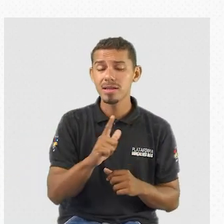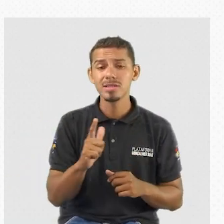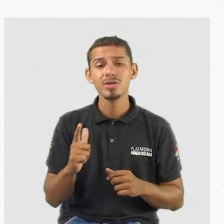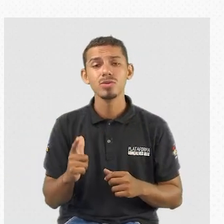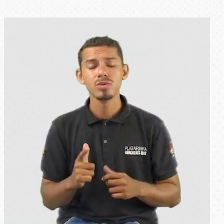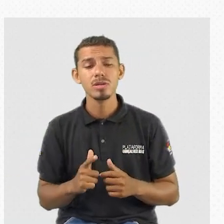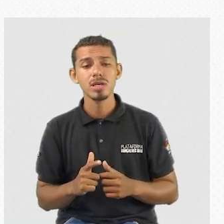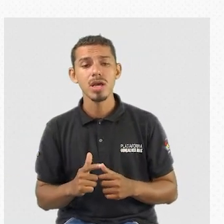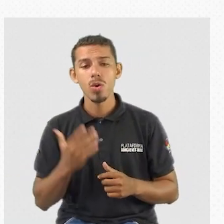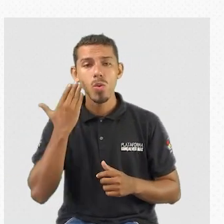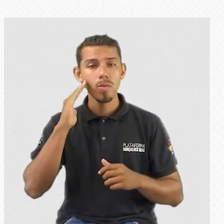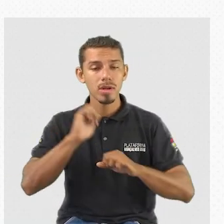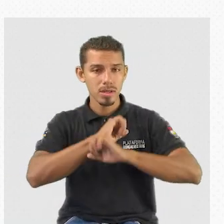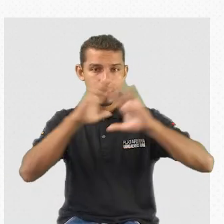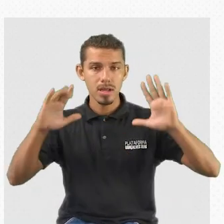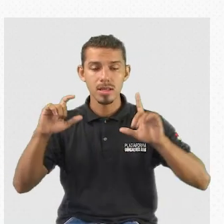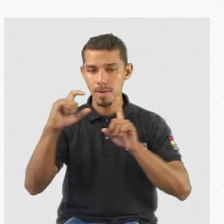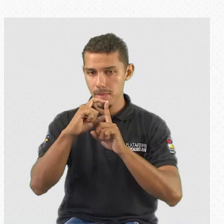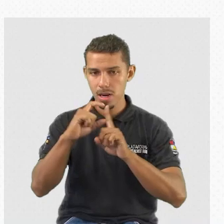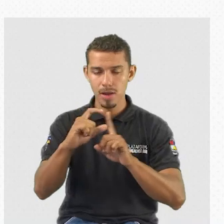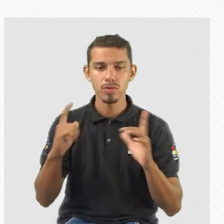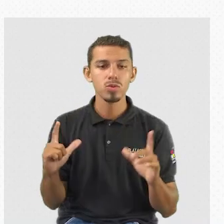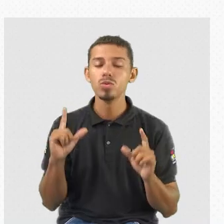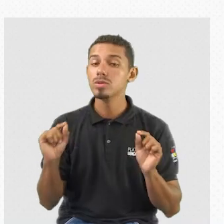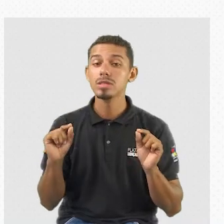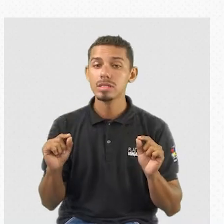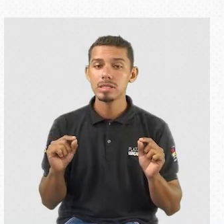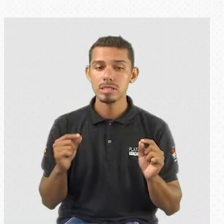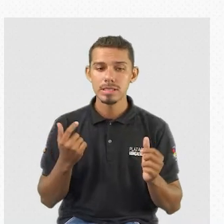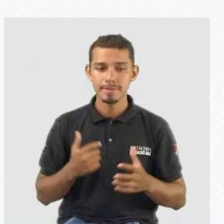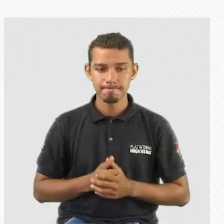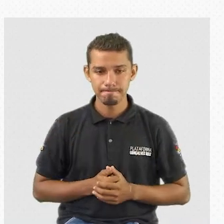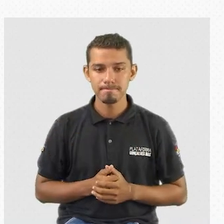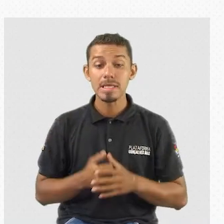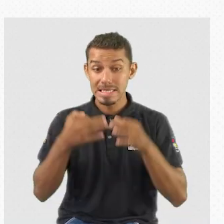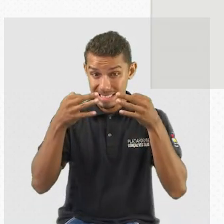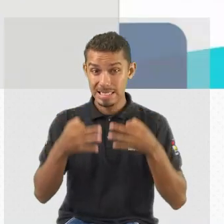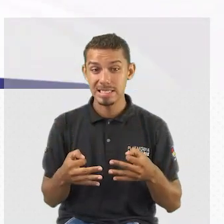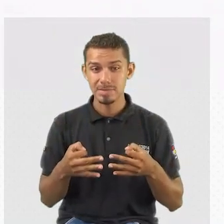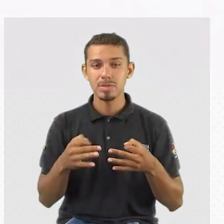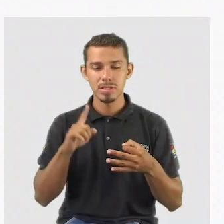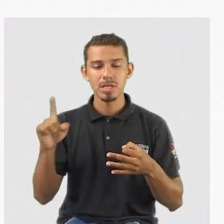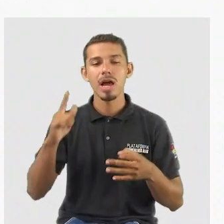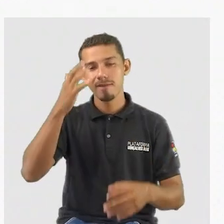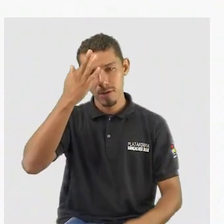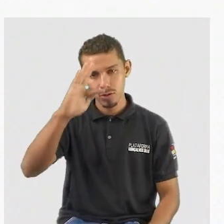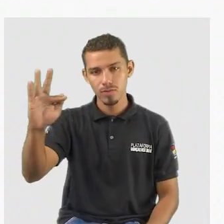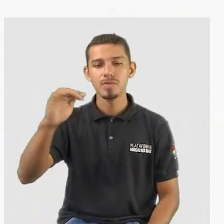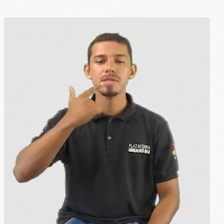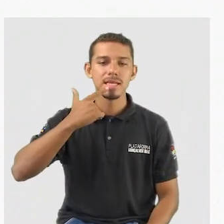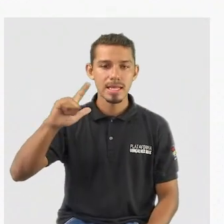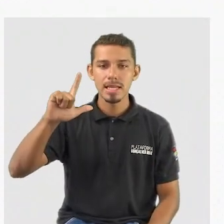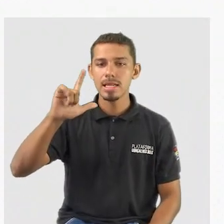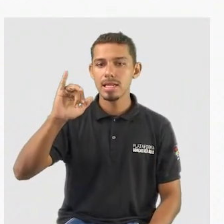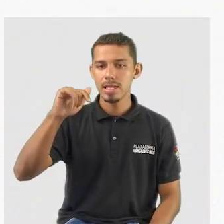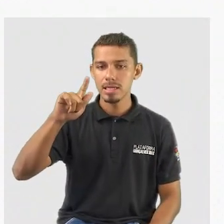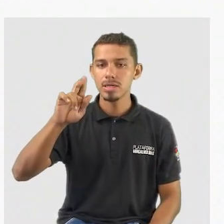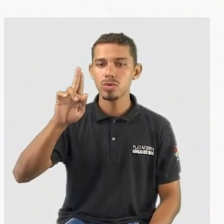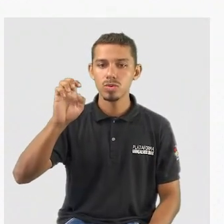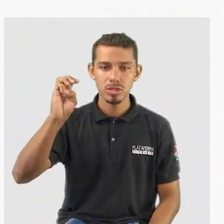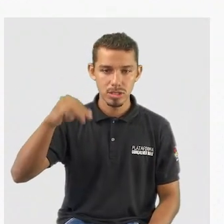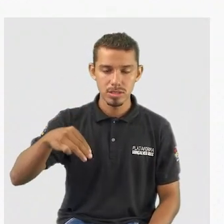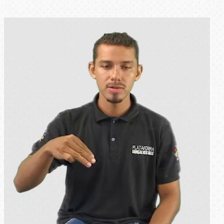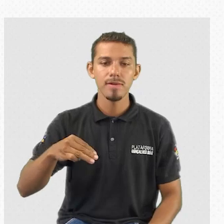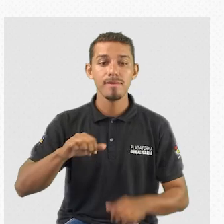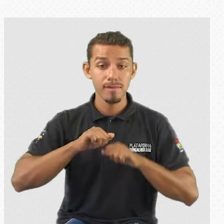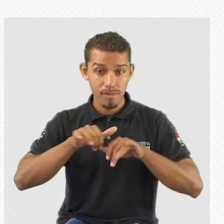gente consiga compreender o significado da palavra? O que faz que a gente compreenda? É exatamente isso que a filosofia da linguagem vai se